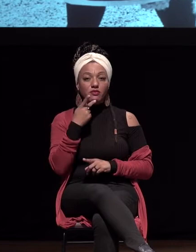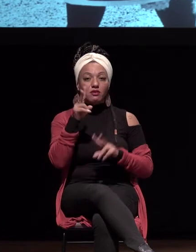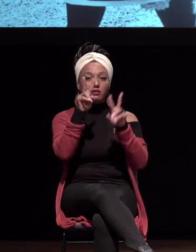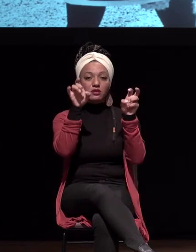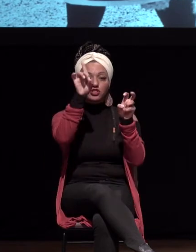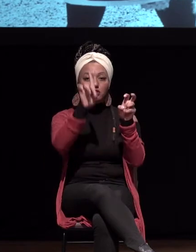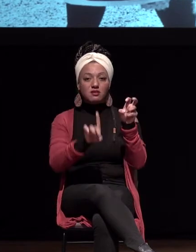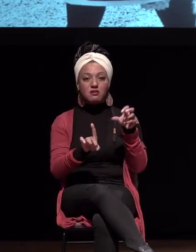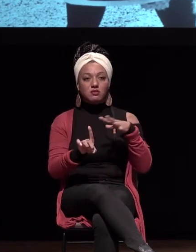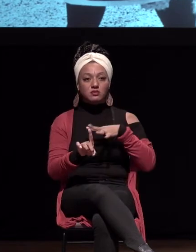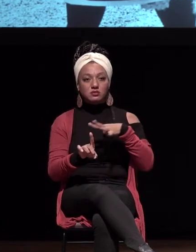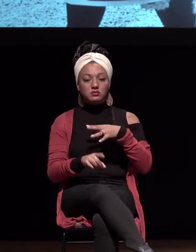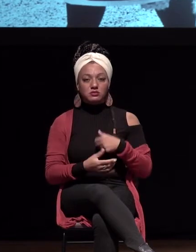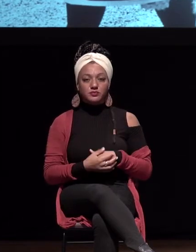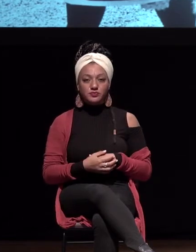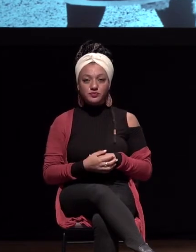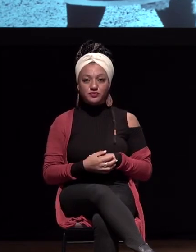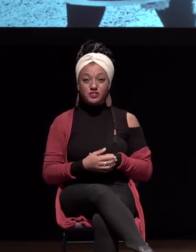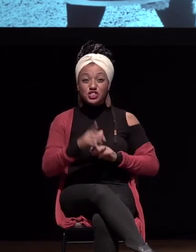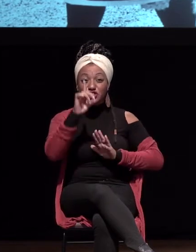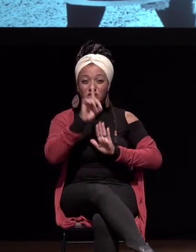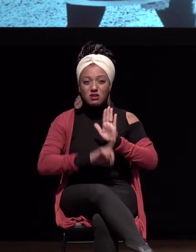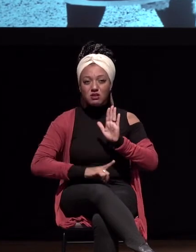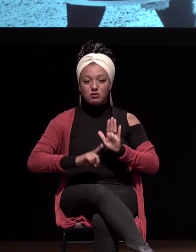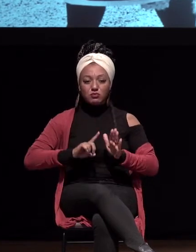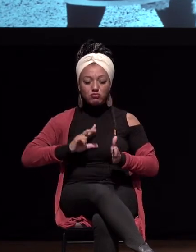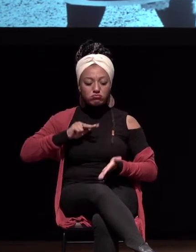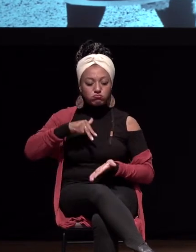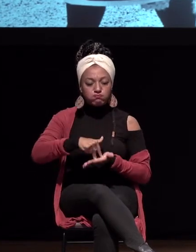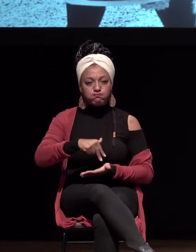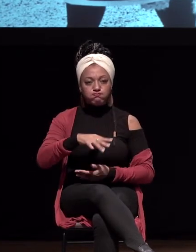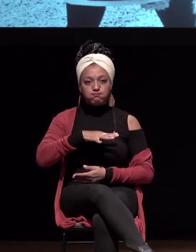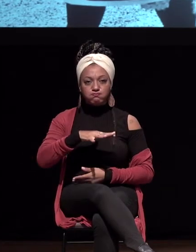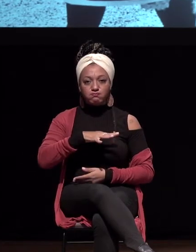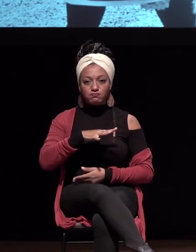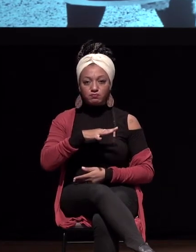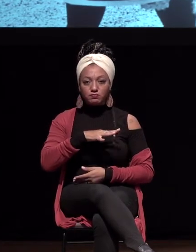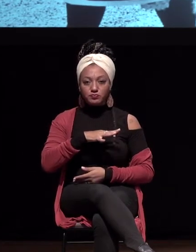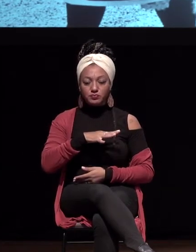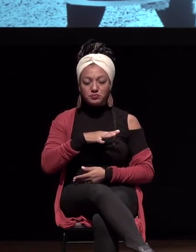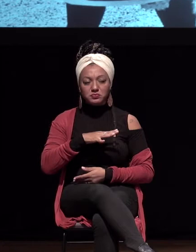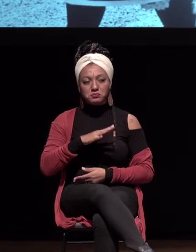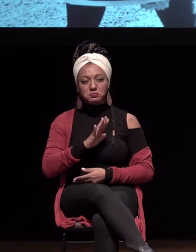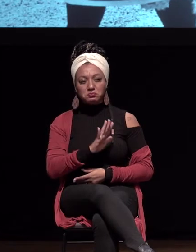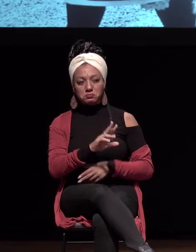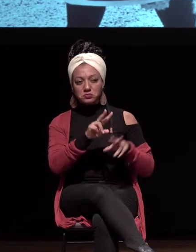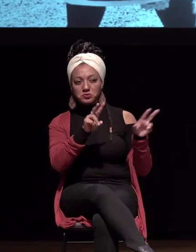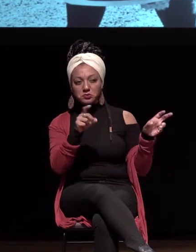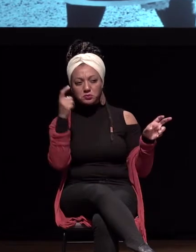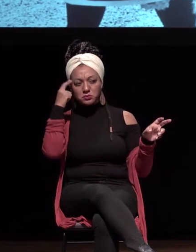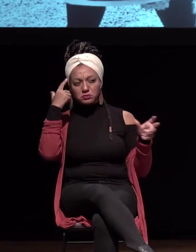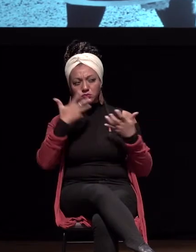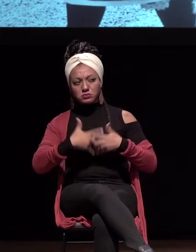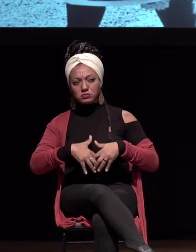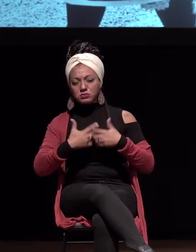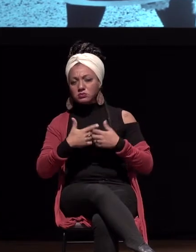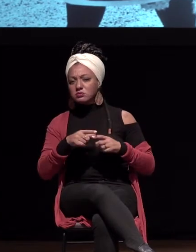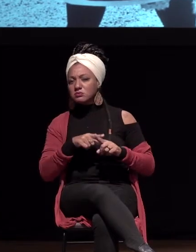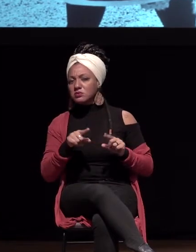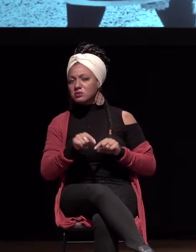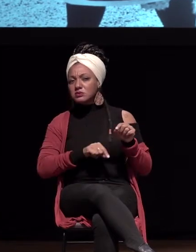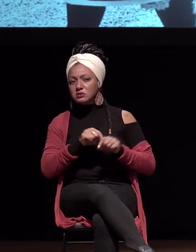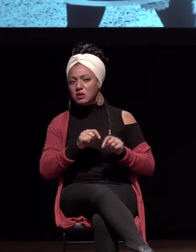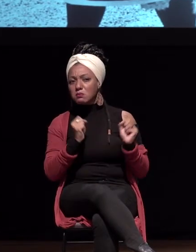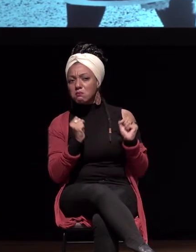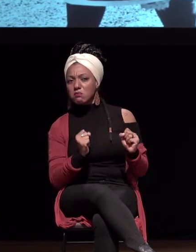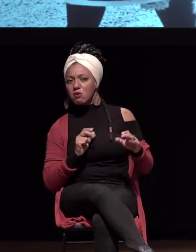cidade, e o direito de ocupar essa cidade. E aí a gente começa a refletir a quem é permitido